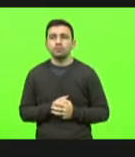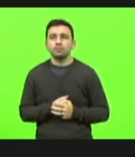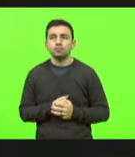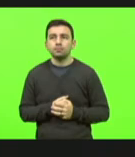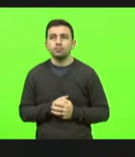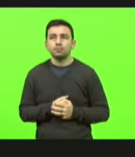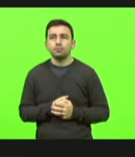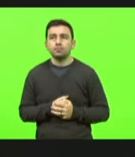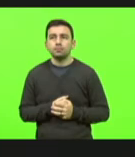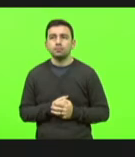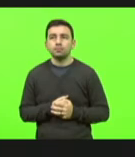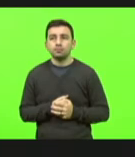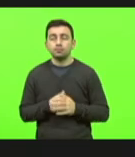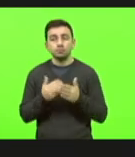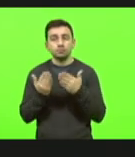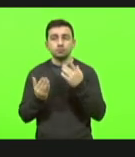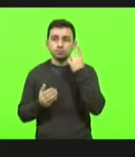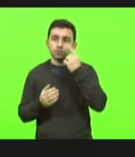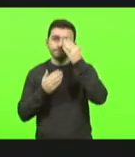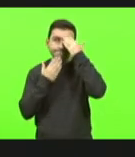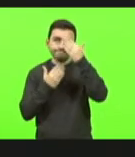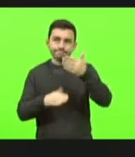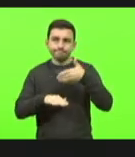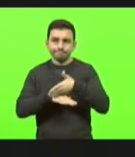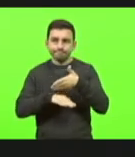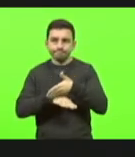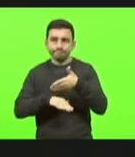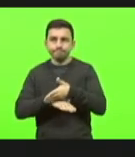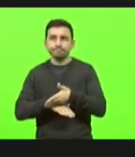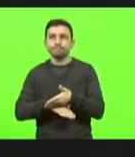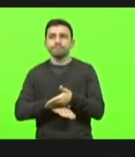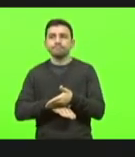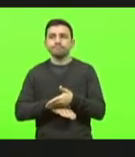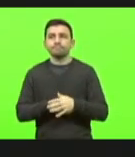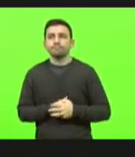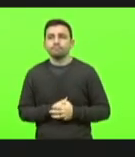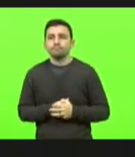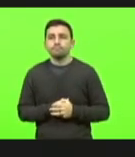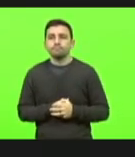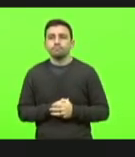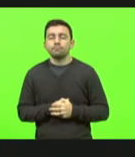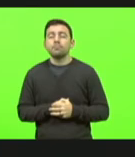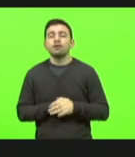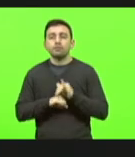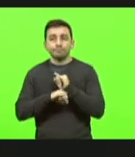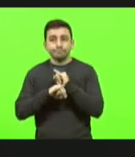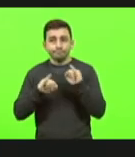Aos deputados, portanto, eu agradeço a participação e aviso, e